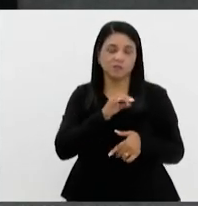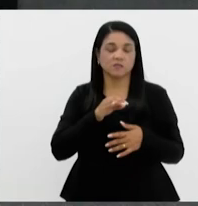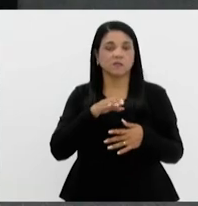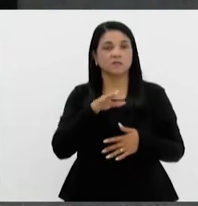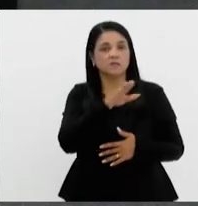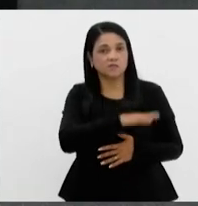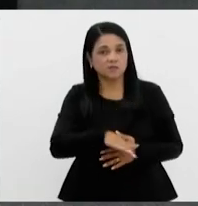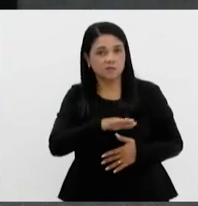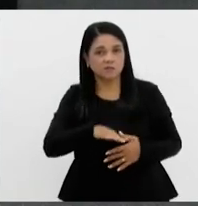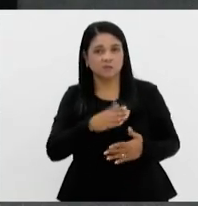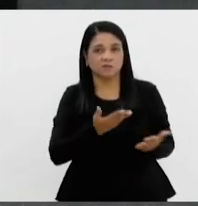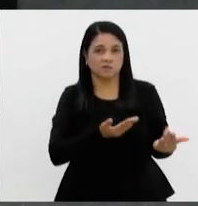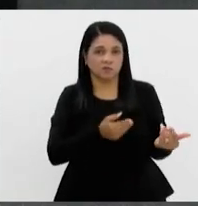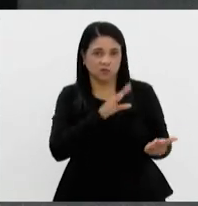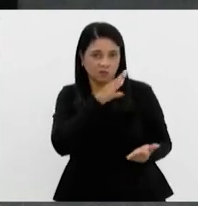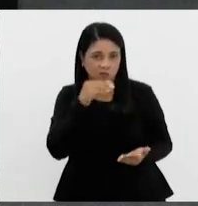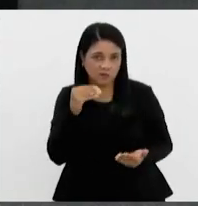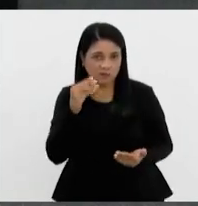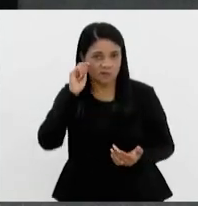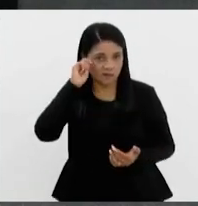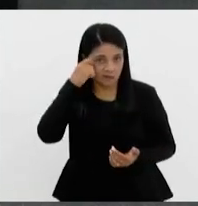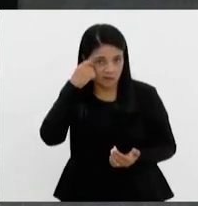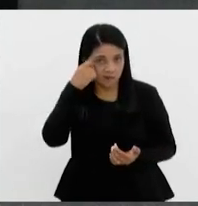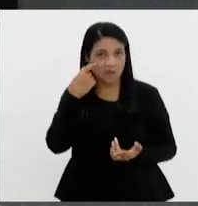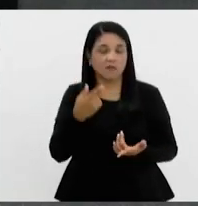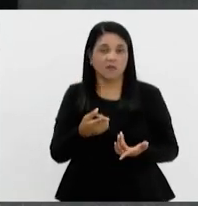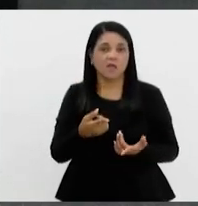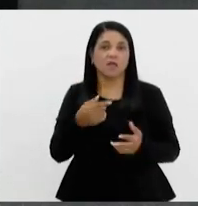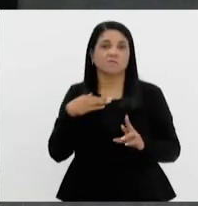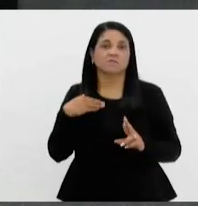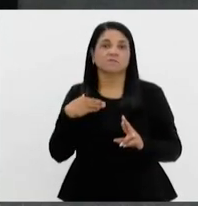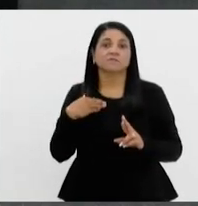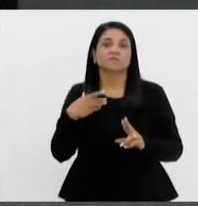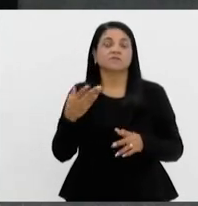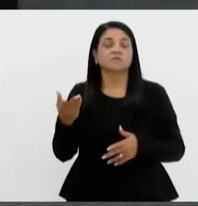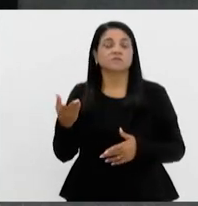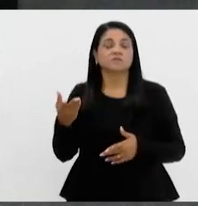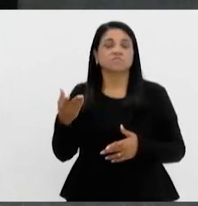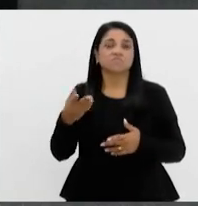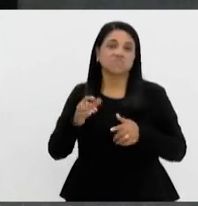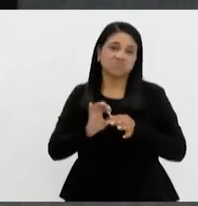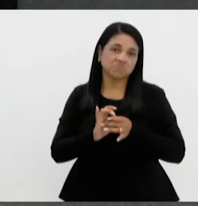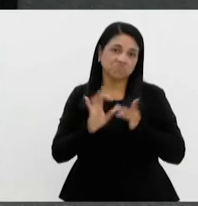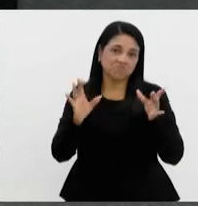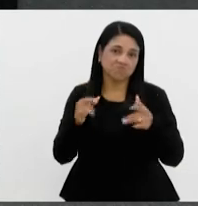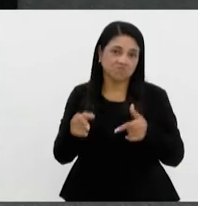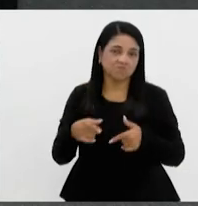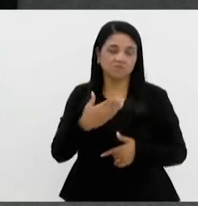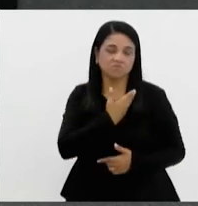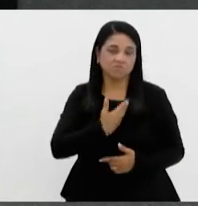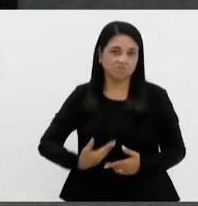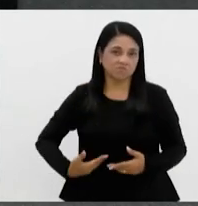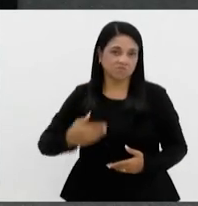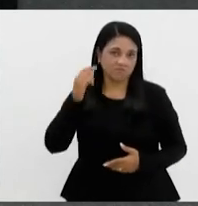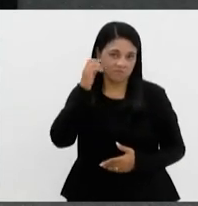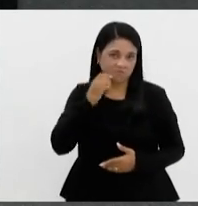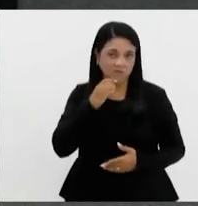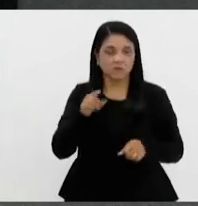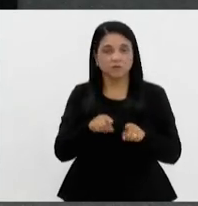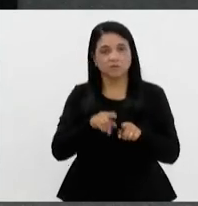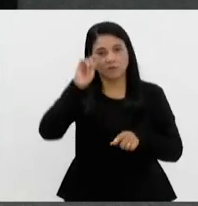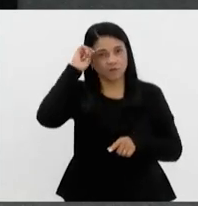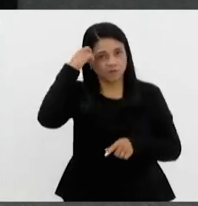adolescentes é algo que é referendado tanto pelo governador Cláudio Castro como pelo prefeito Eduardo Paes.